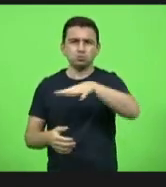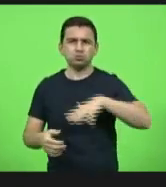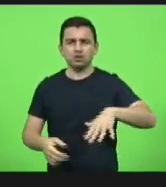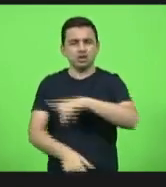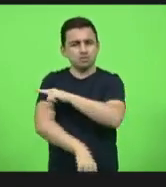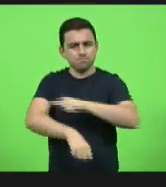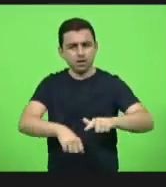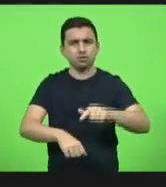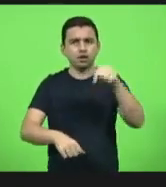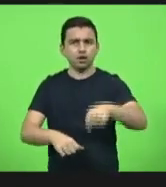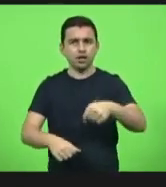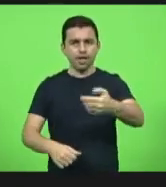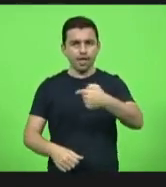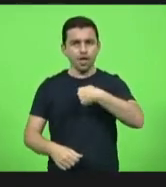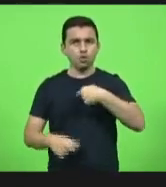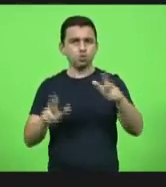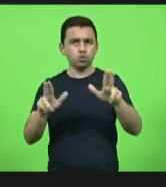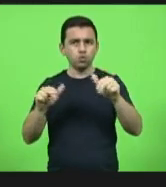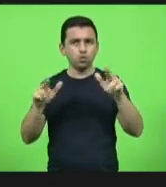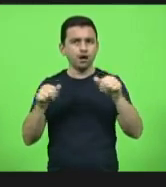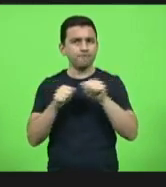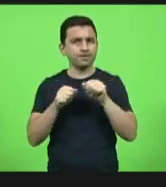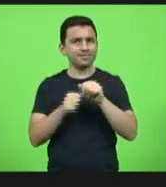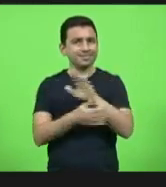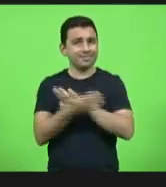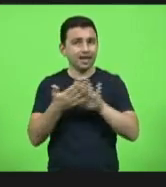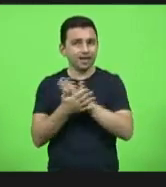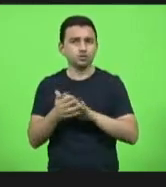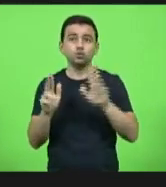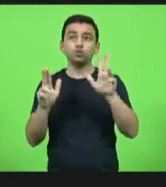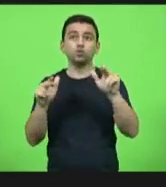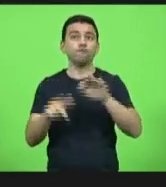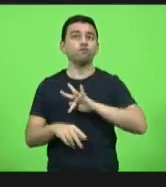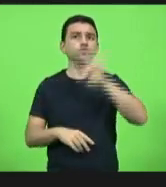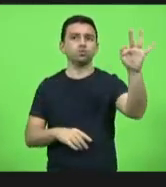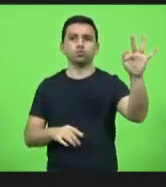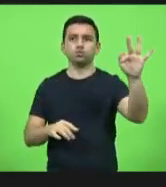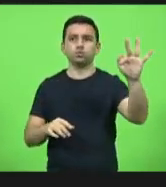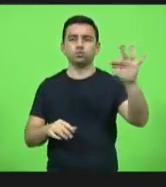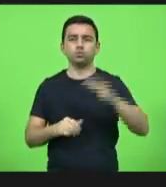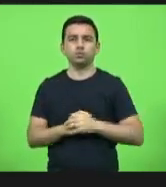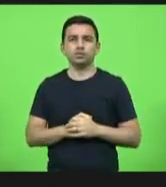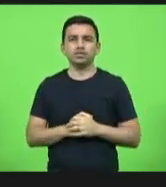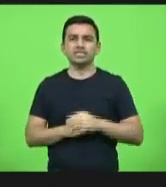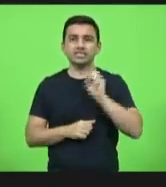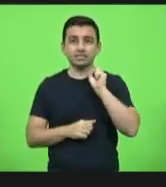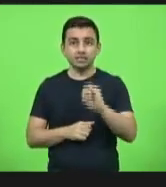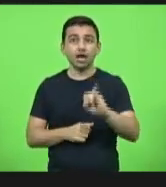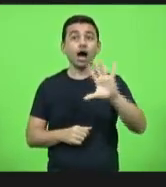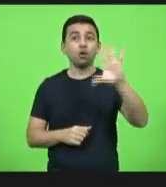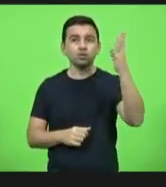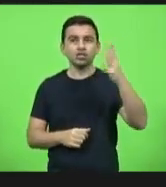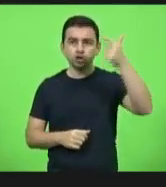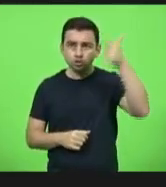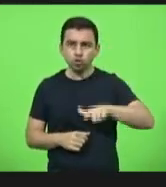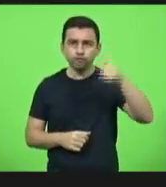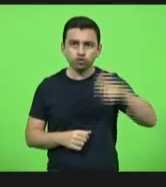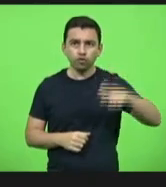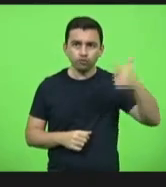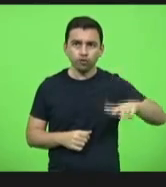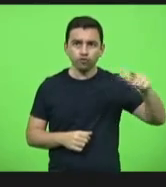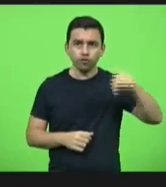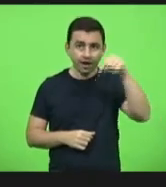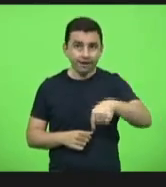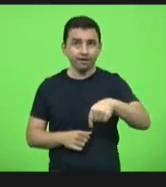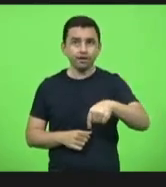colega que nunca fez isso com um deputado algum aqui e não fará. E se isso começar a acontecer nesta casa,